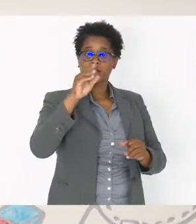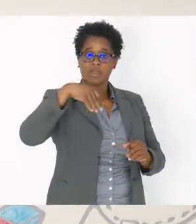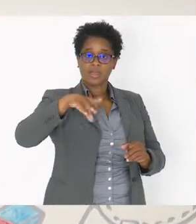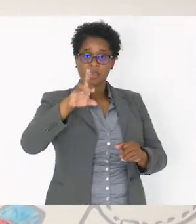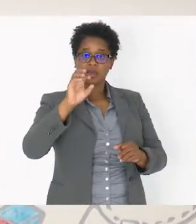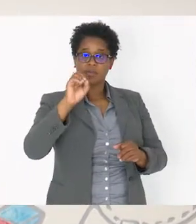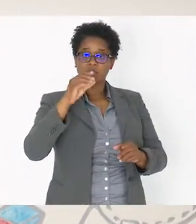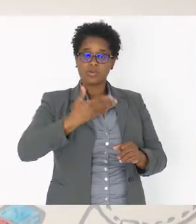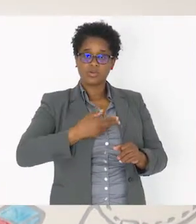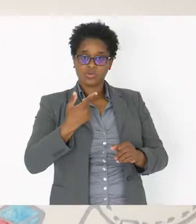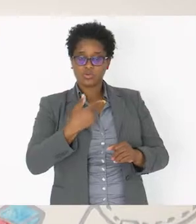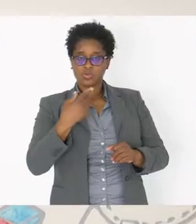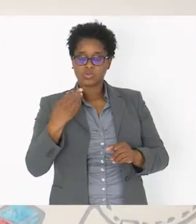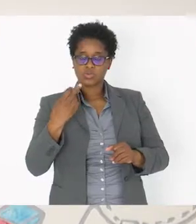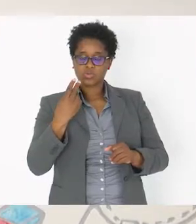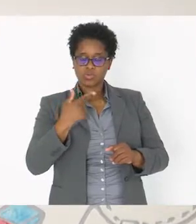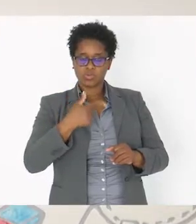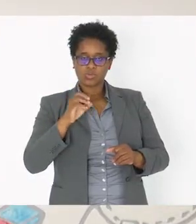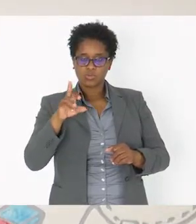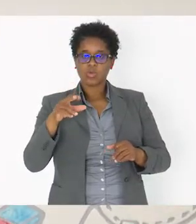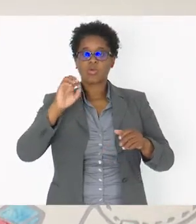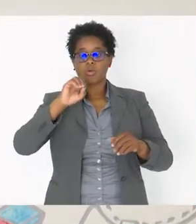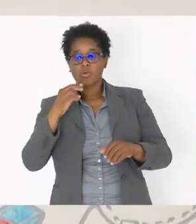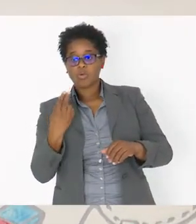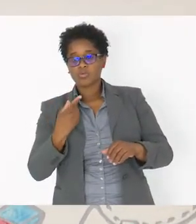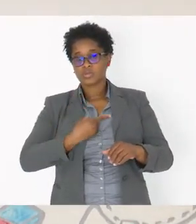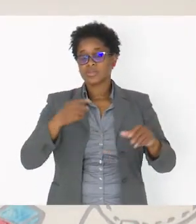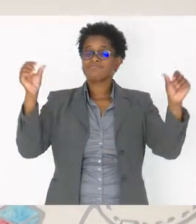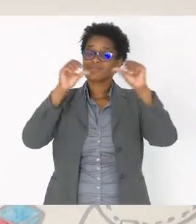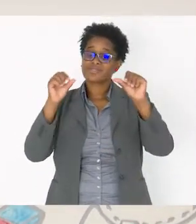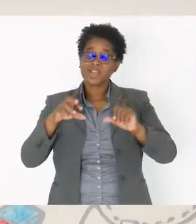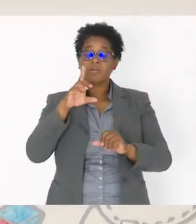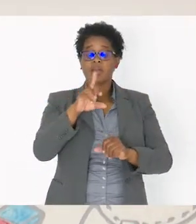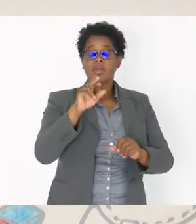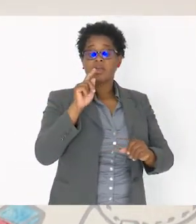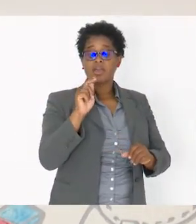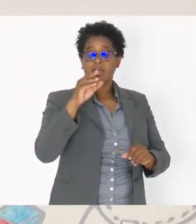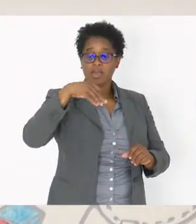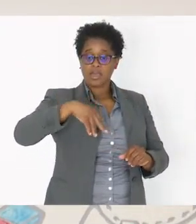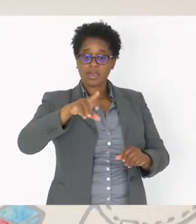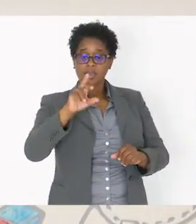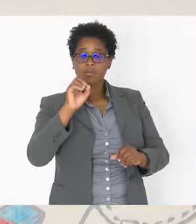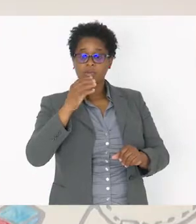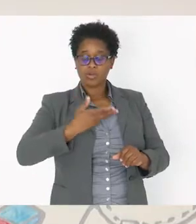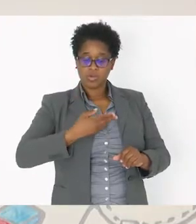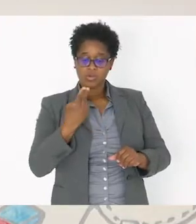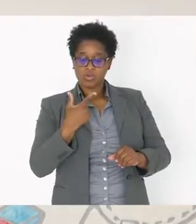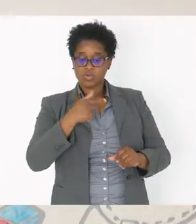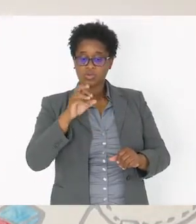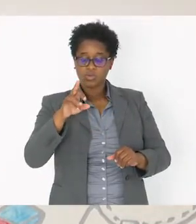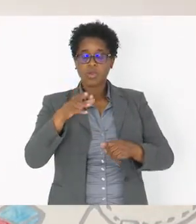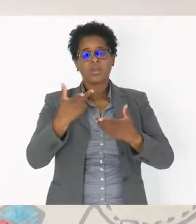seja, sistema reprodutor. O sistema reprodutor realiza